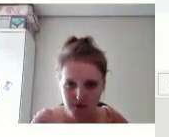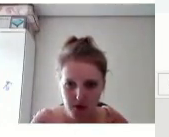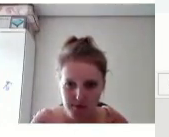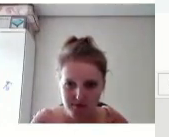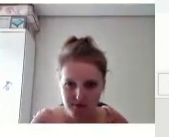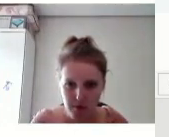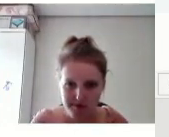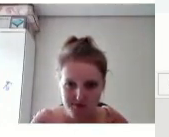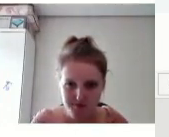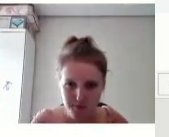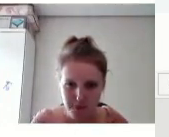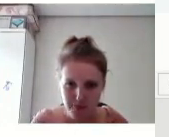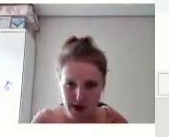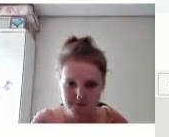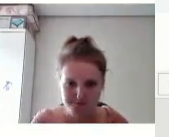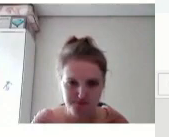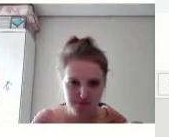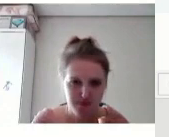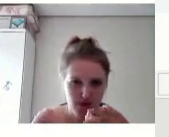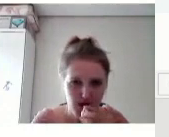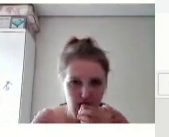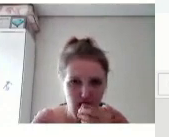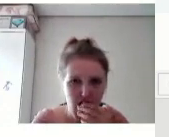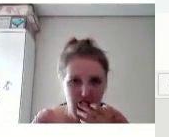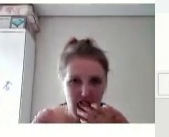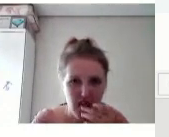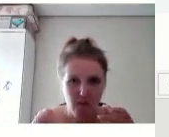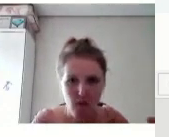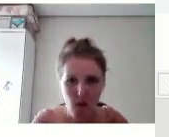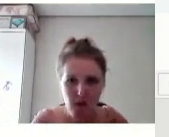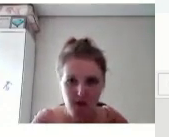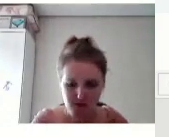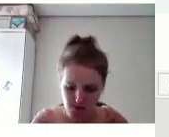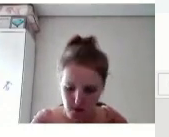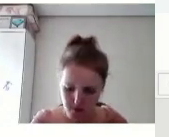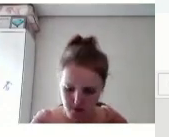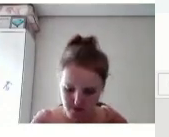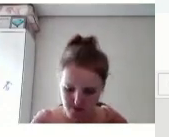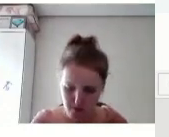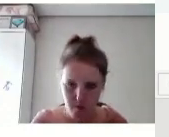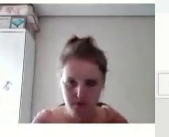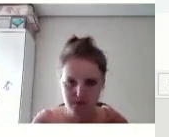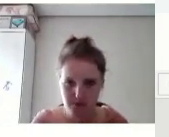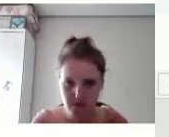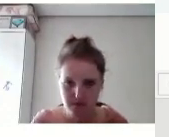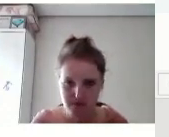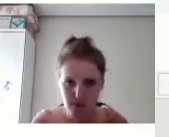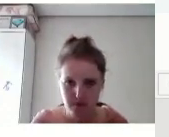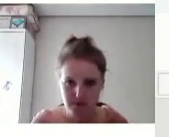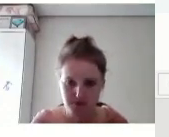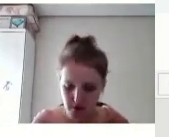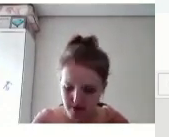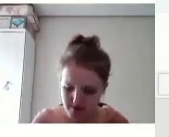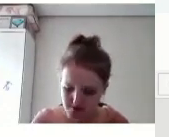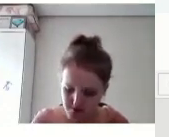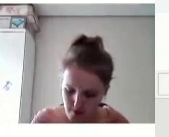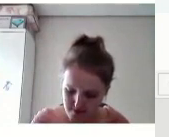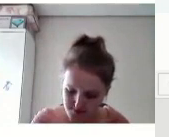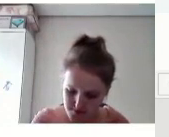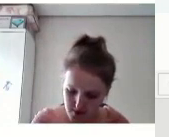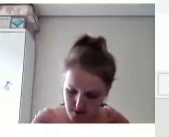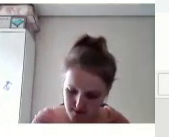né? Em termos da derivada parcial da densidade lagrangiana relativa à derivada temporal do campo φ, né?